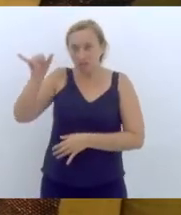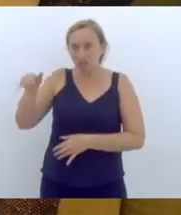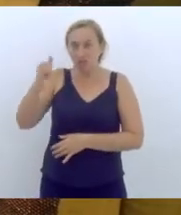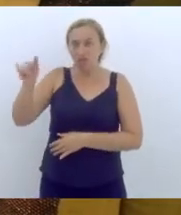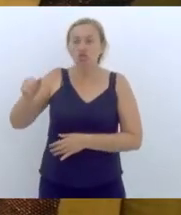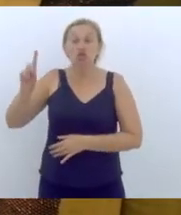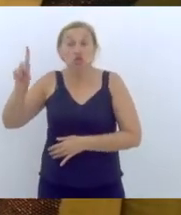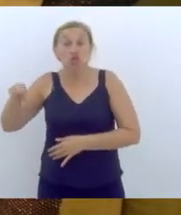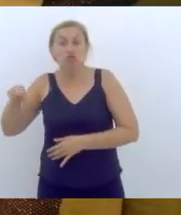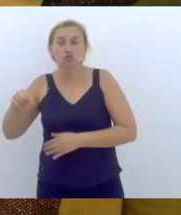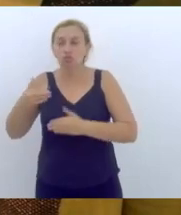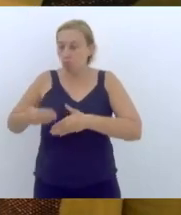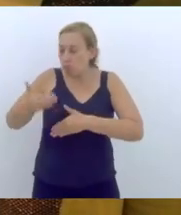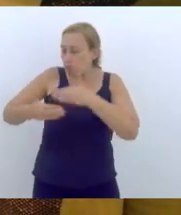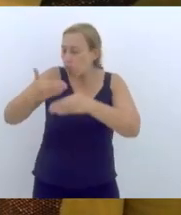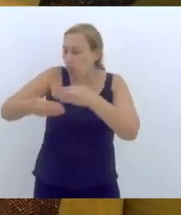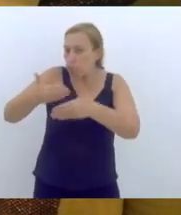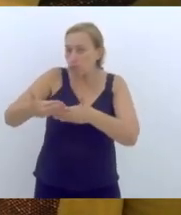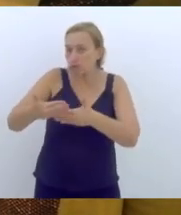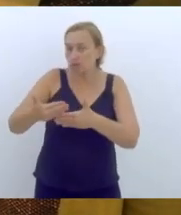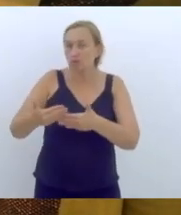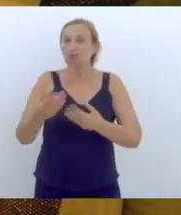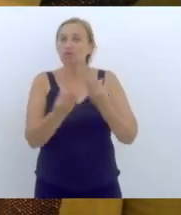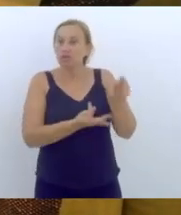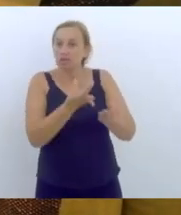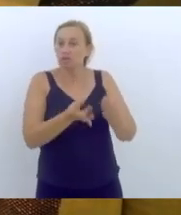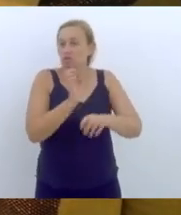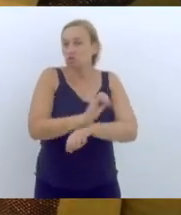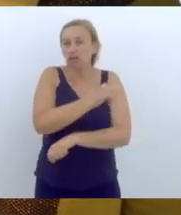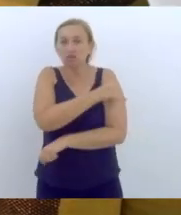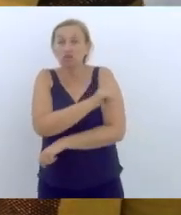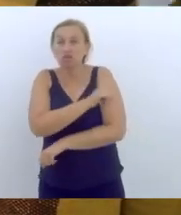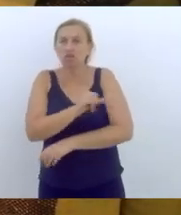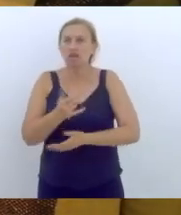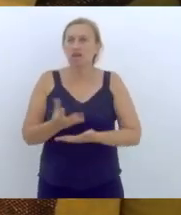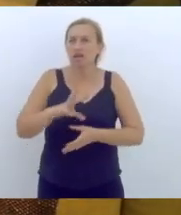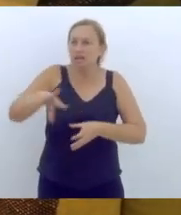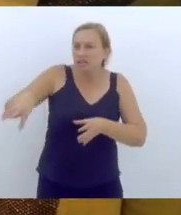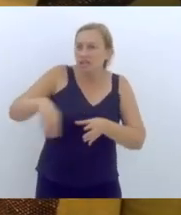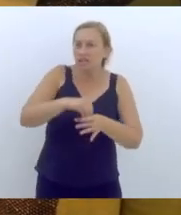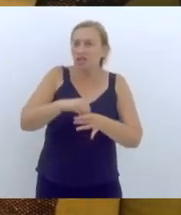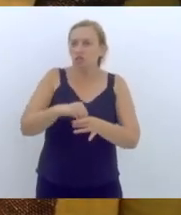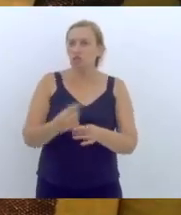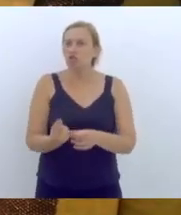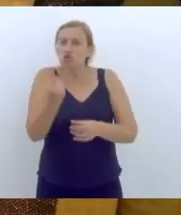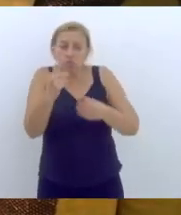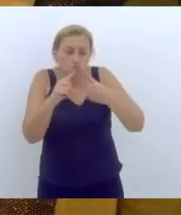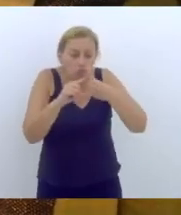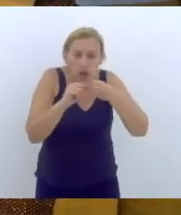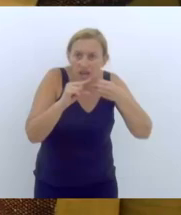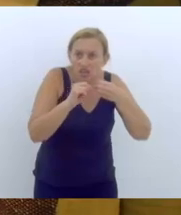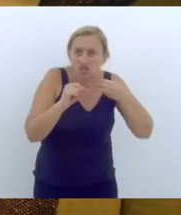a esse sistema de tratamento no Estado do Rio de Janeiro. Ela pega dentro de um dos artigos